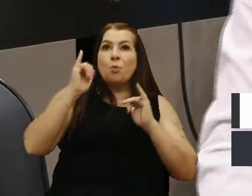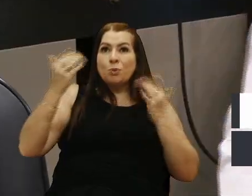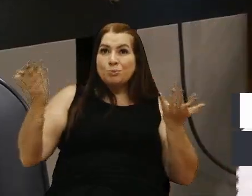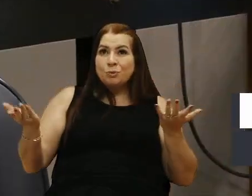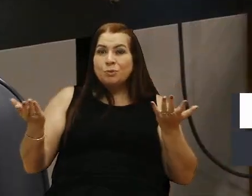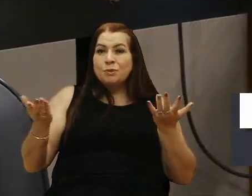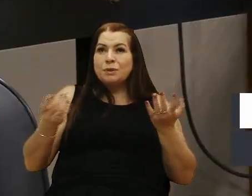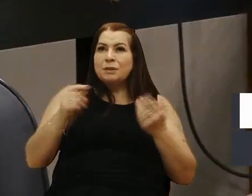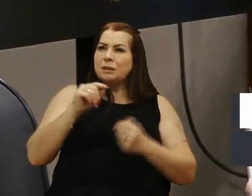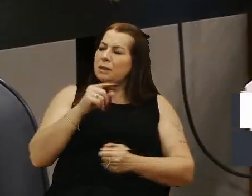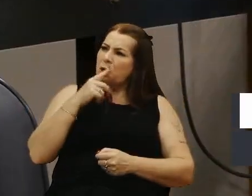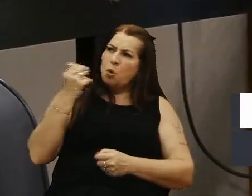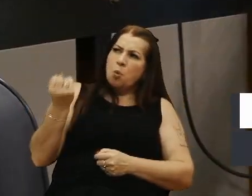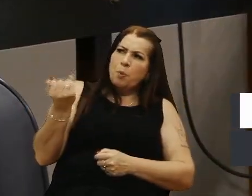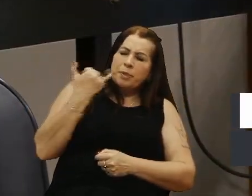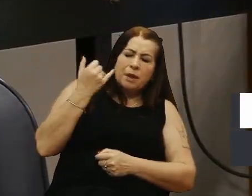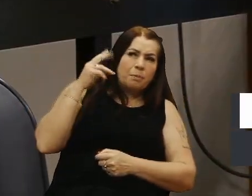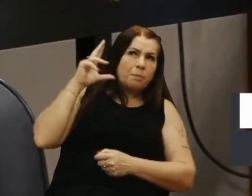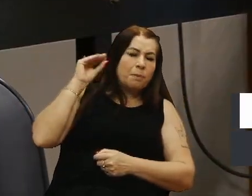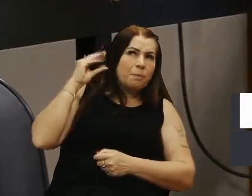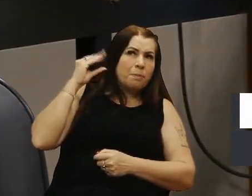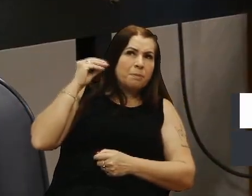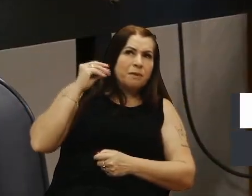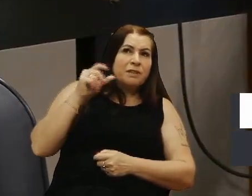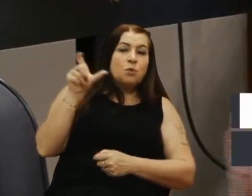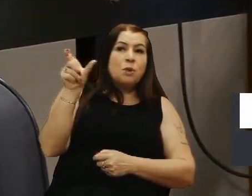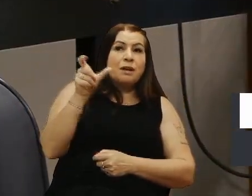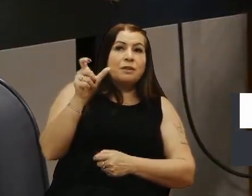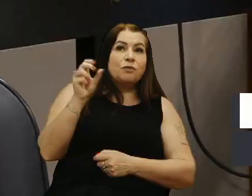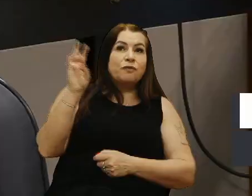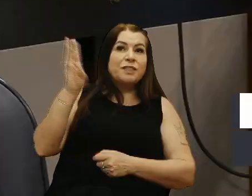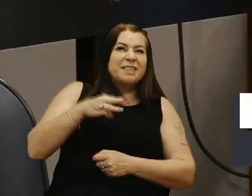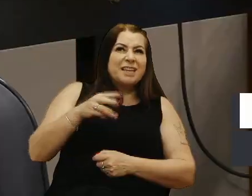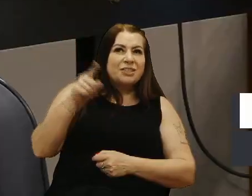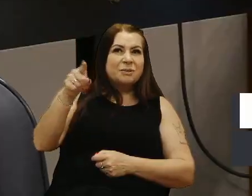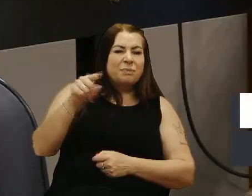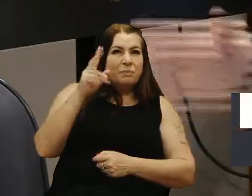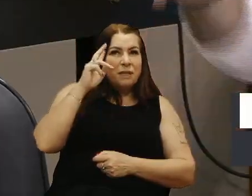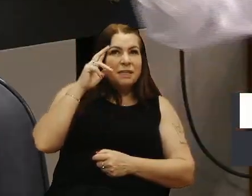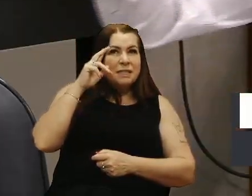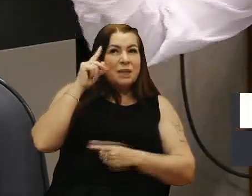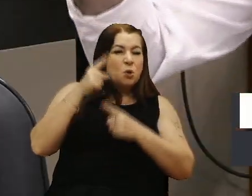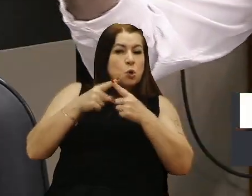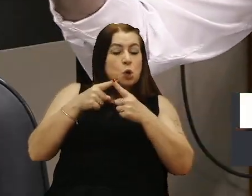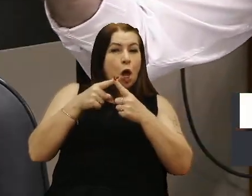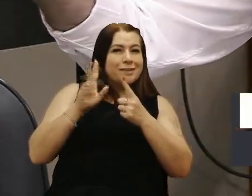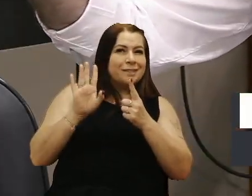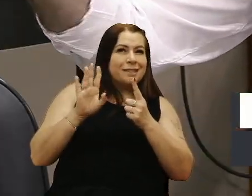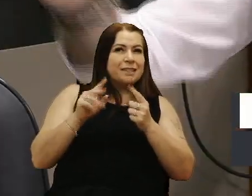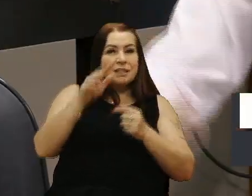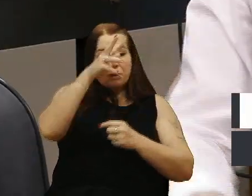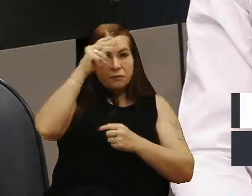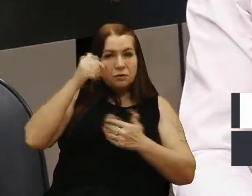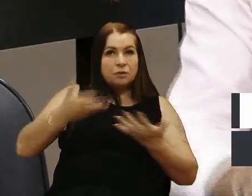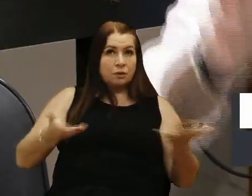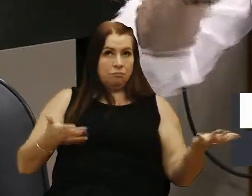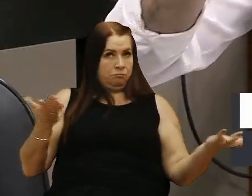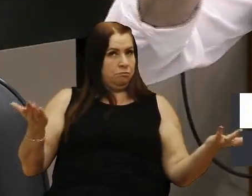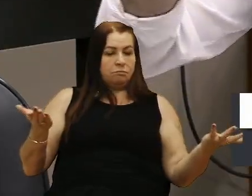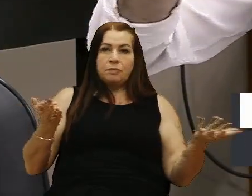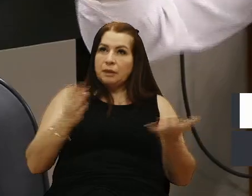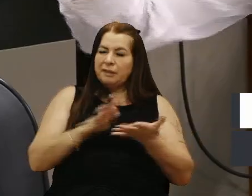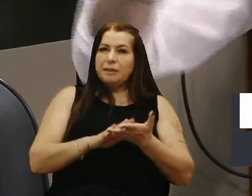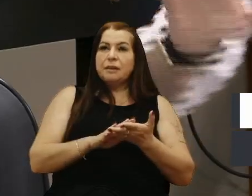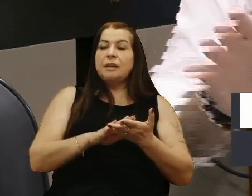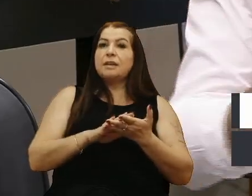um passarinho me contou que já estão mandando os alunos fazer o cartão da Visat, que a Visat parece que é uma sócia, é um sócio da prefeitura aqui. Então, assim,